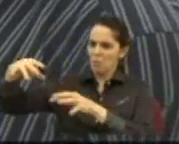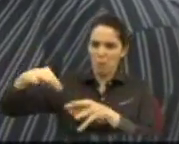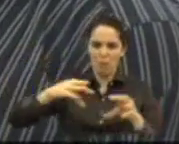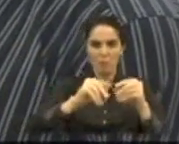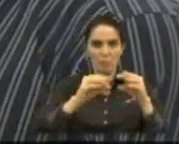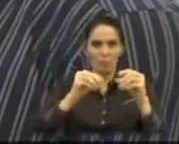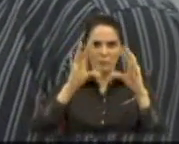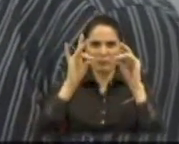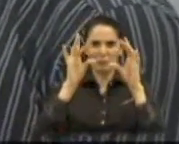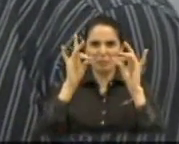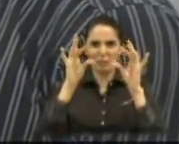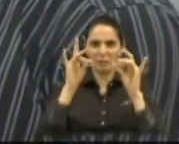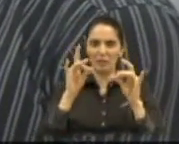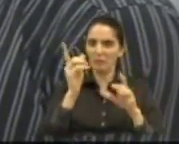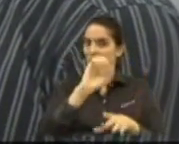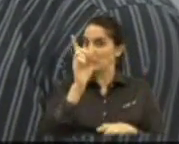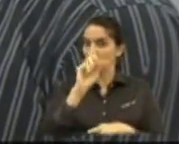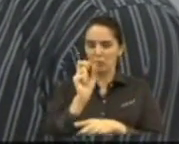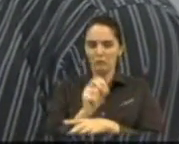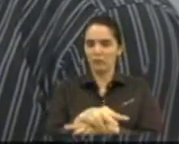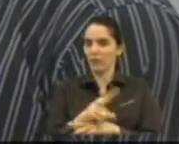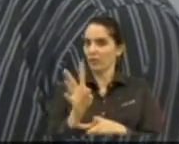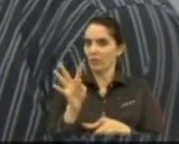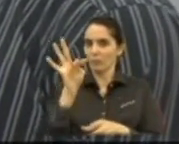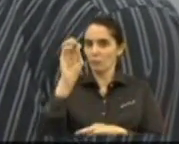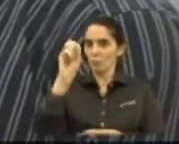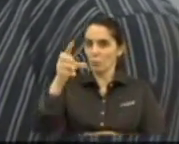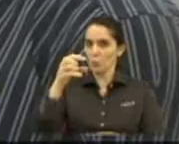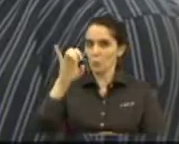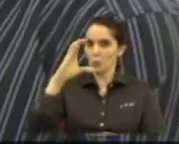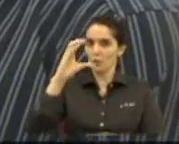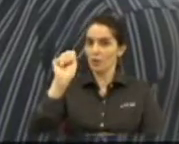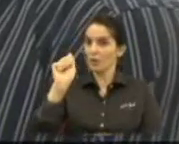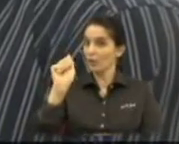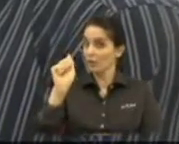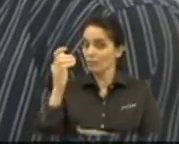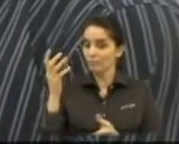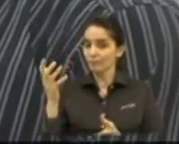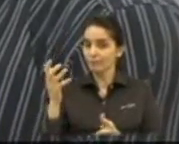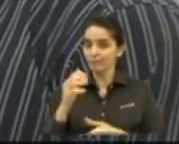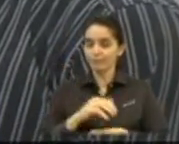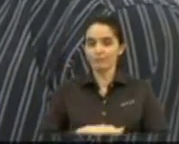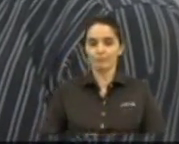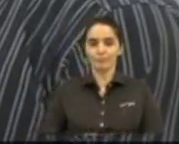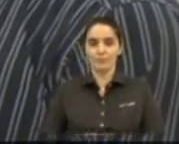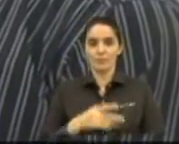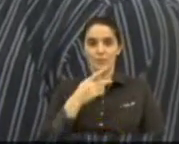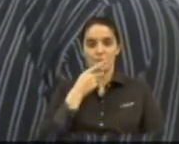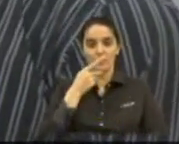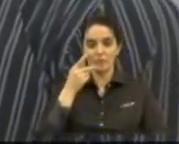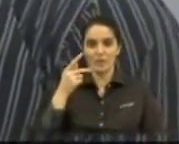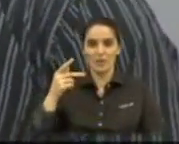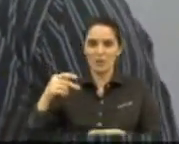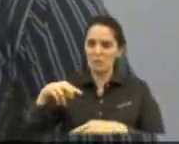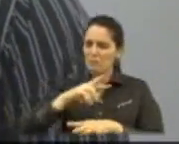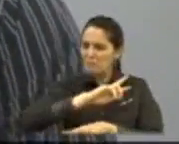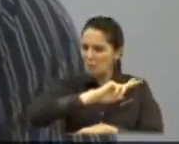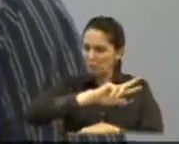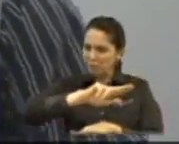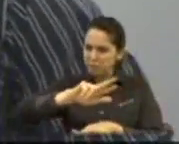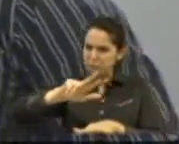não é tóxica. Recentemente disseram que foi despejada a tabela periódica no Rio Doce.